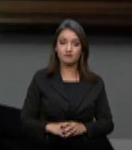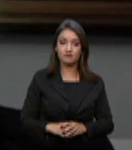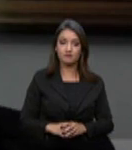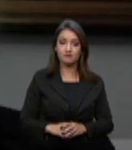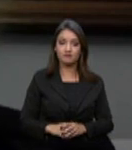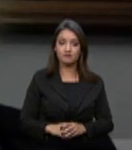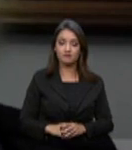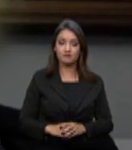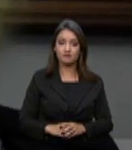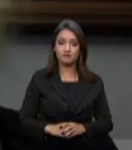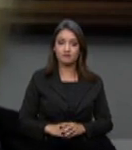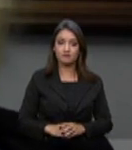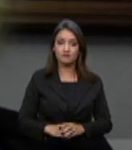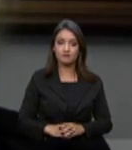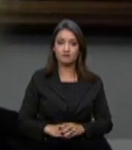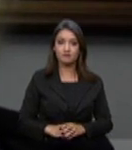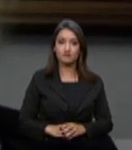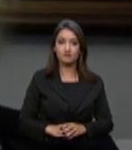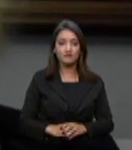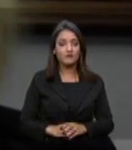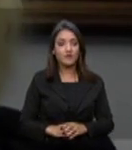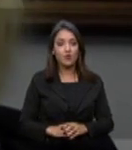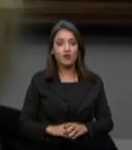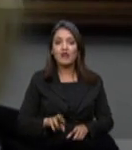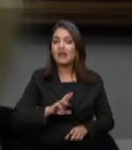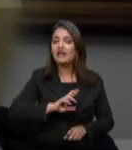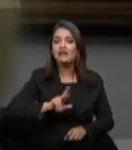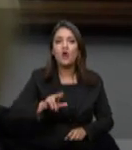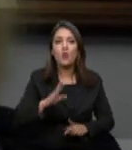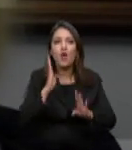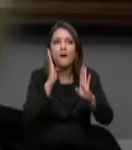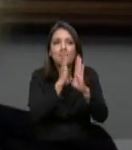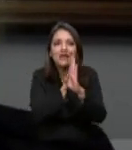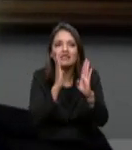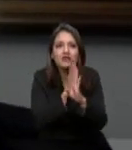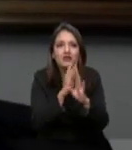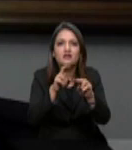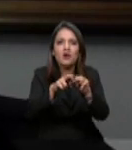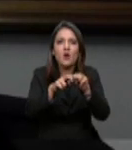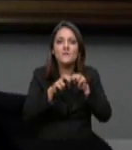falar em perseguição por delito de opinião